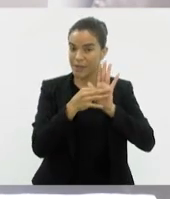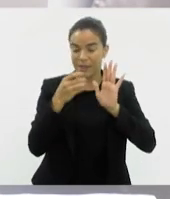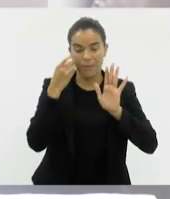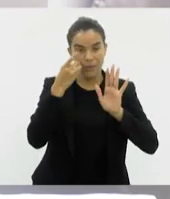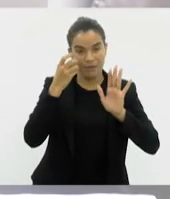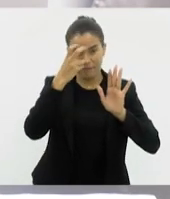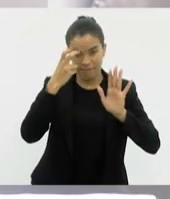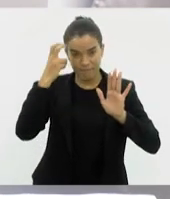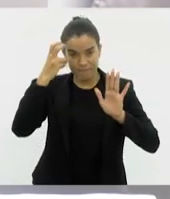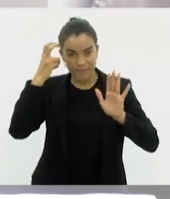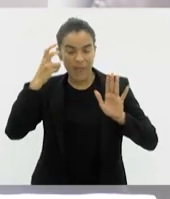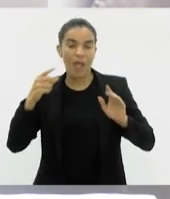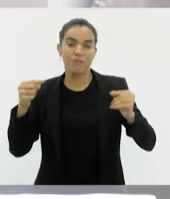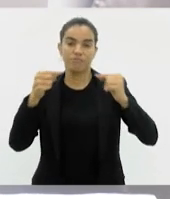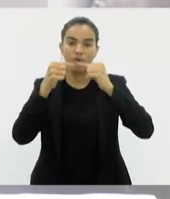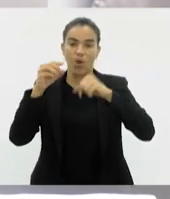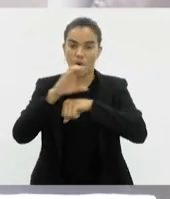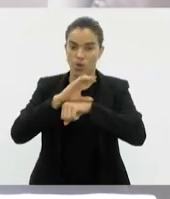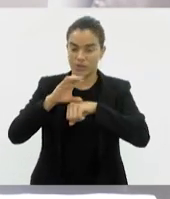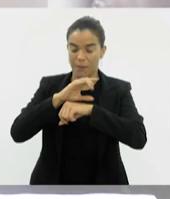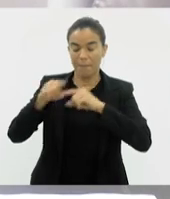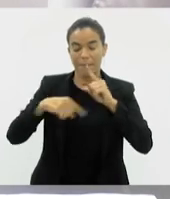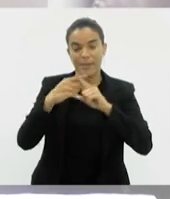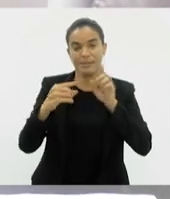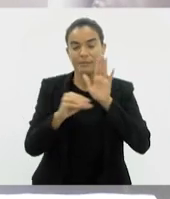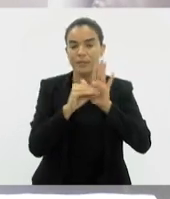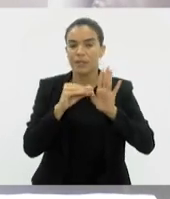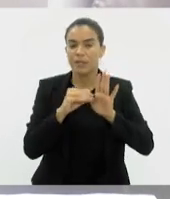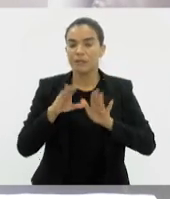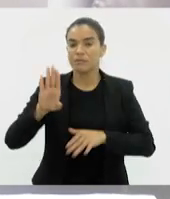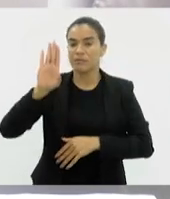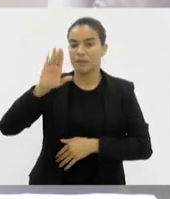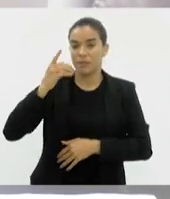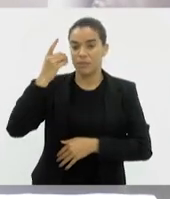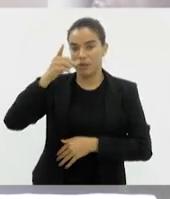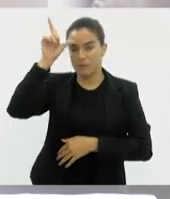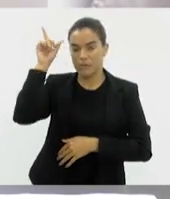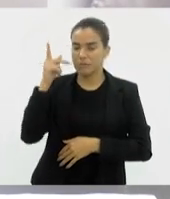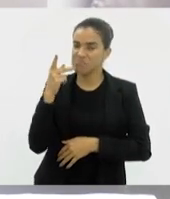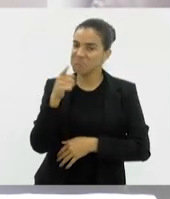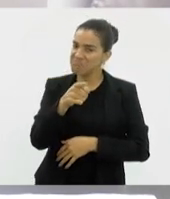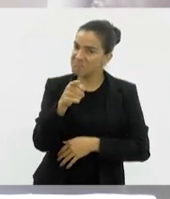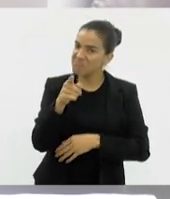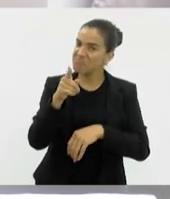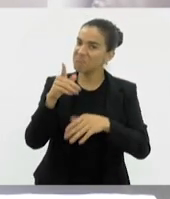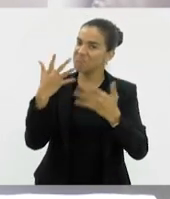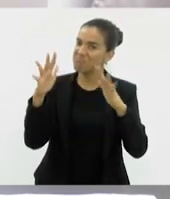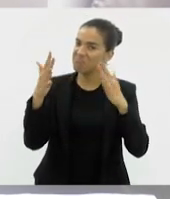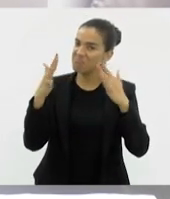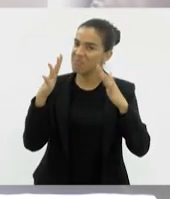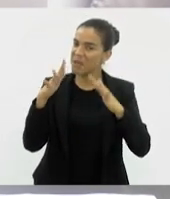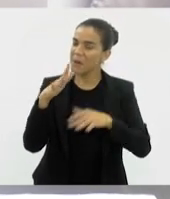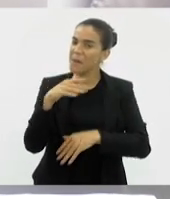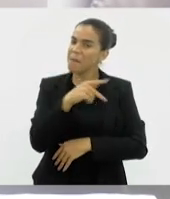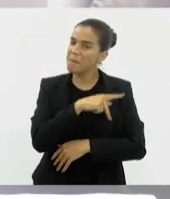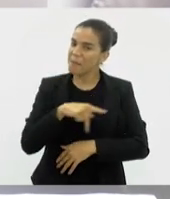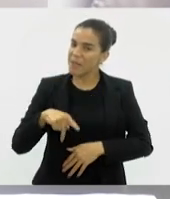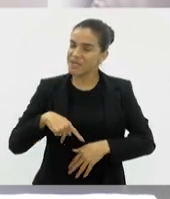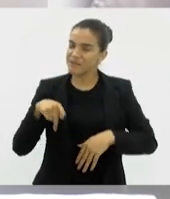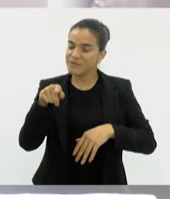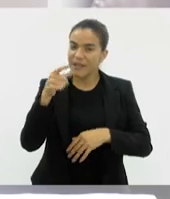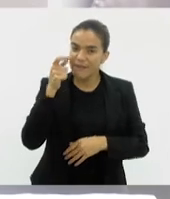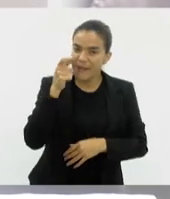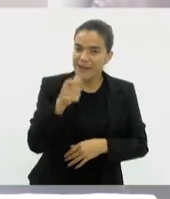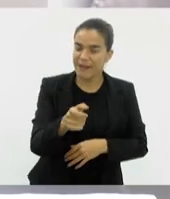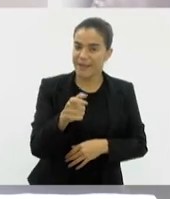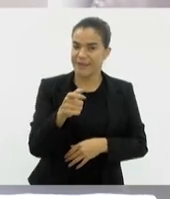pela constitucionalidade com emenda. Deputado, em discussão. Deputado Luiz Paulo. O senhor tem tanto interesse nas eleições do município da capital,